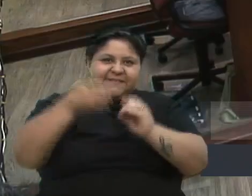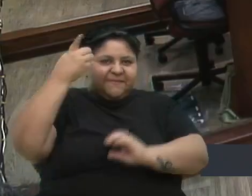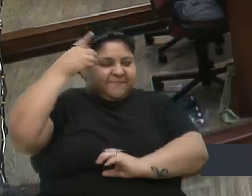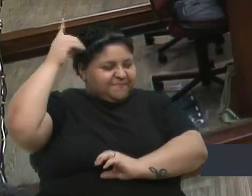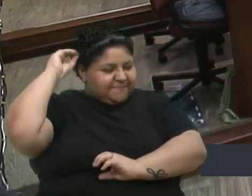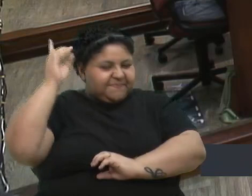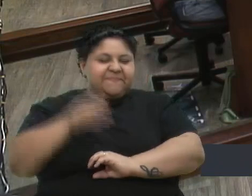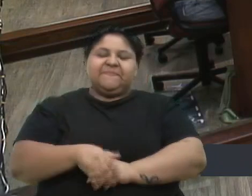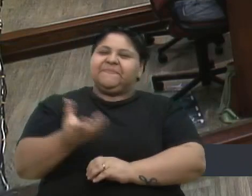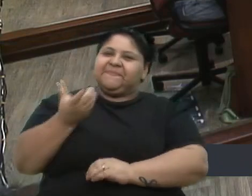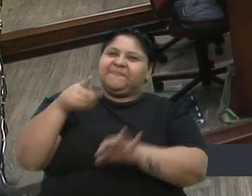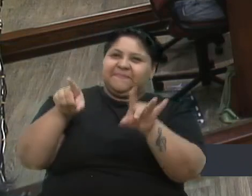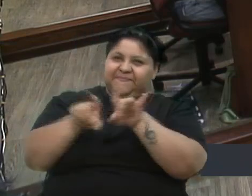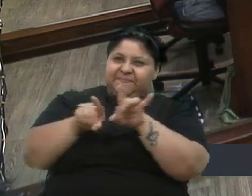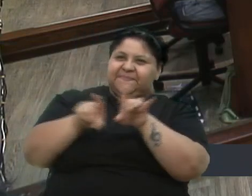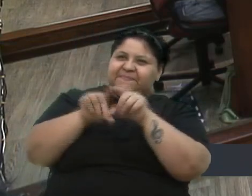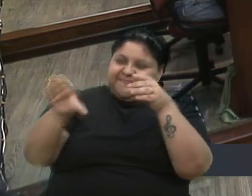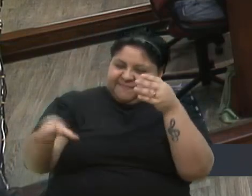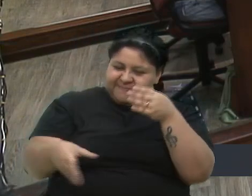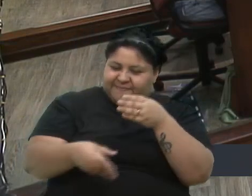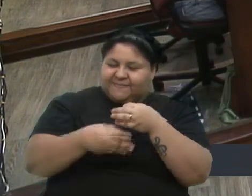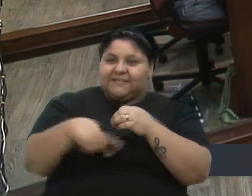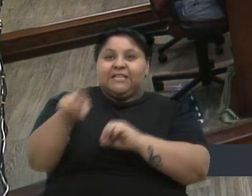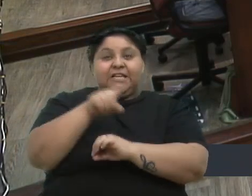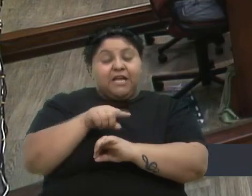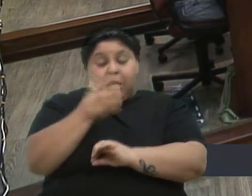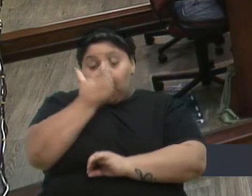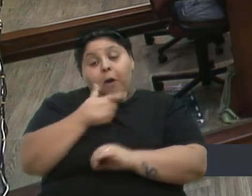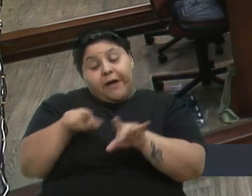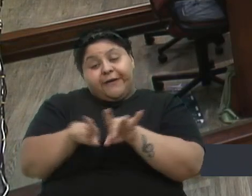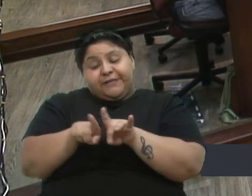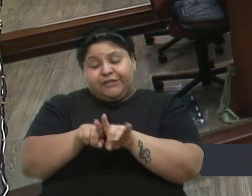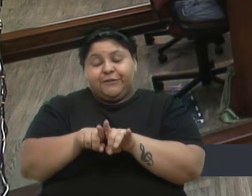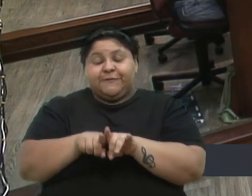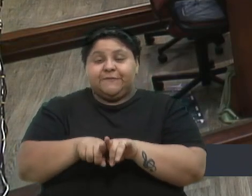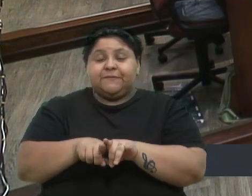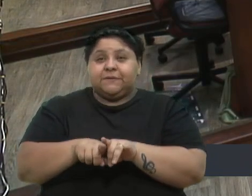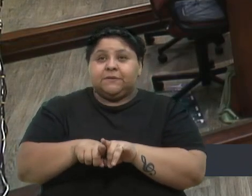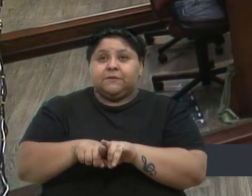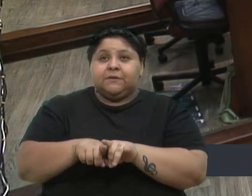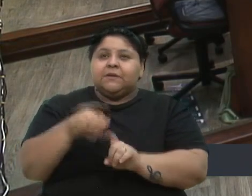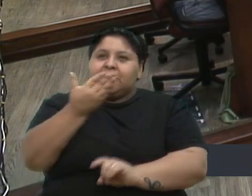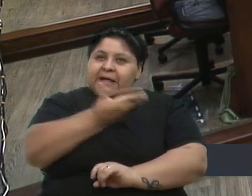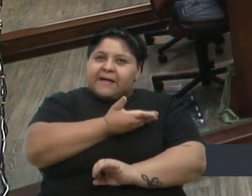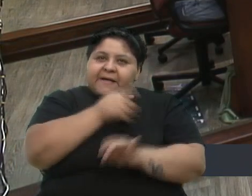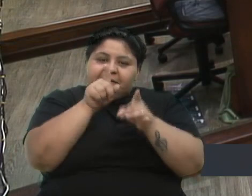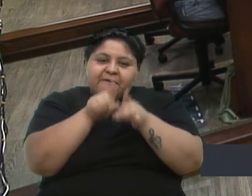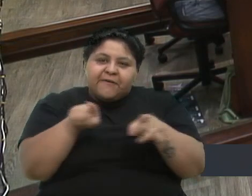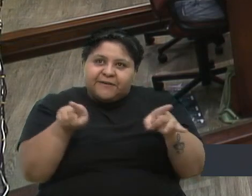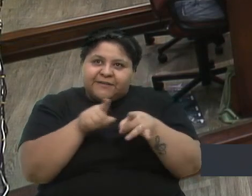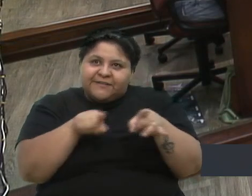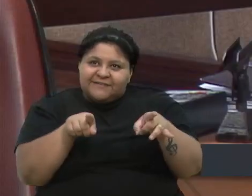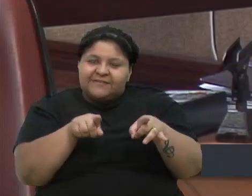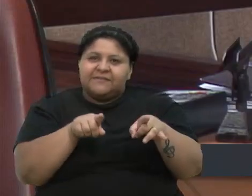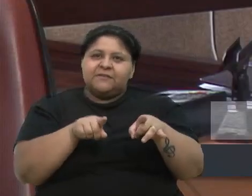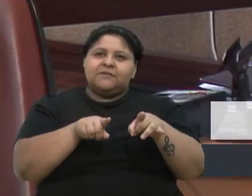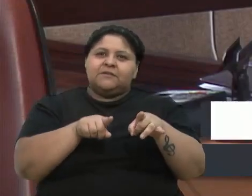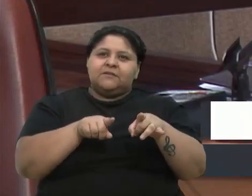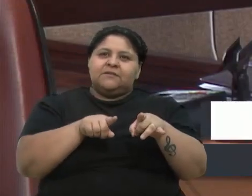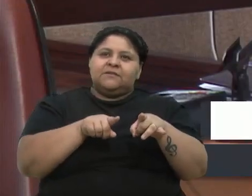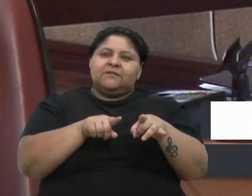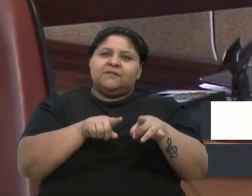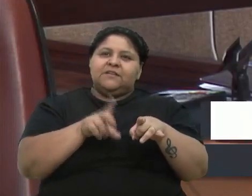também me somar a esse voto, né? Nós que também temos amigos músicos, somos músicos, e o dia de